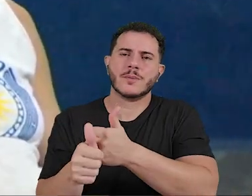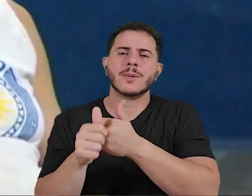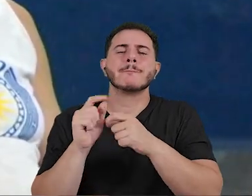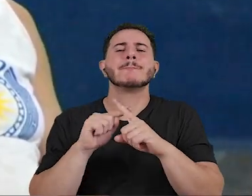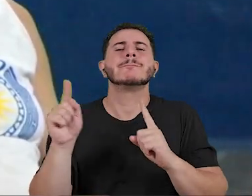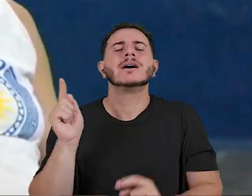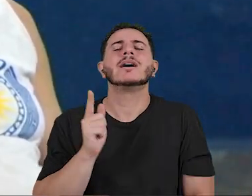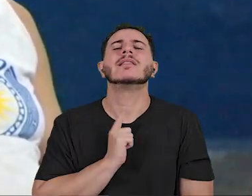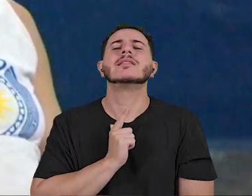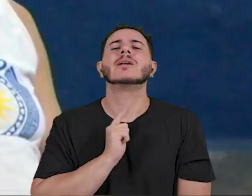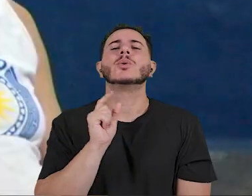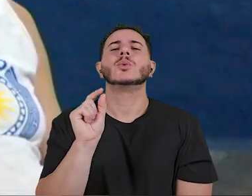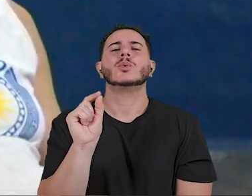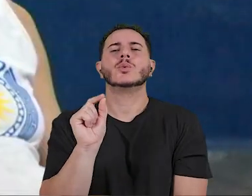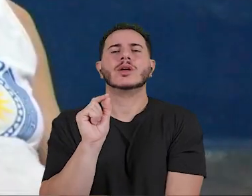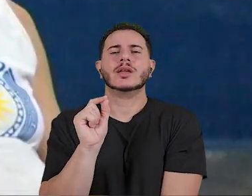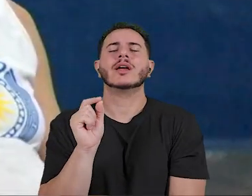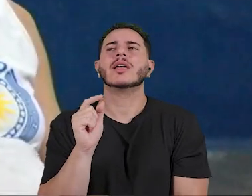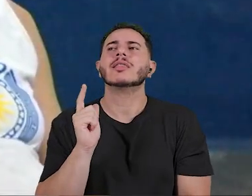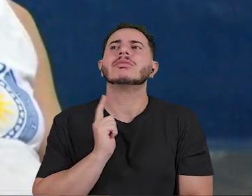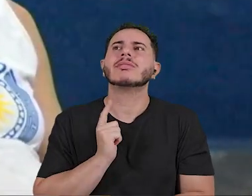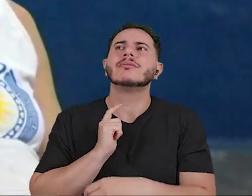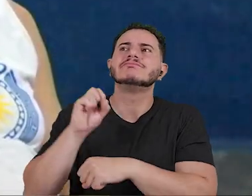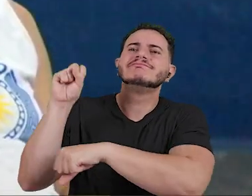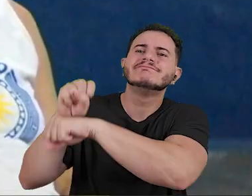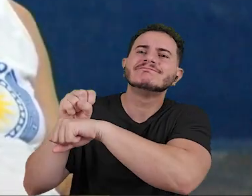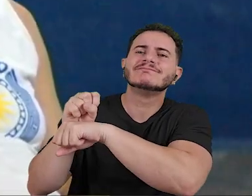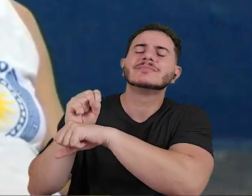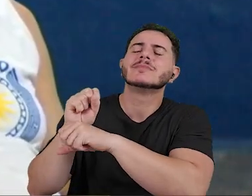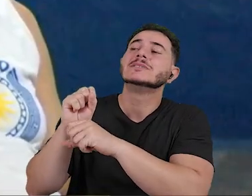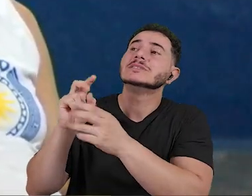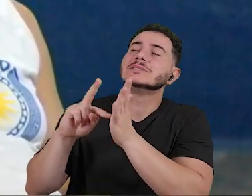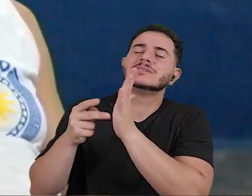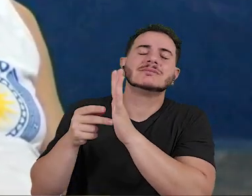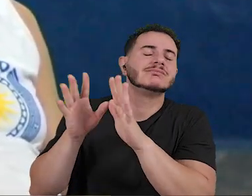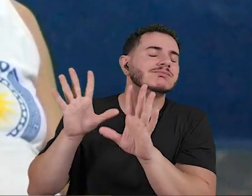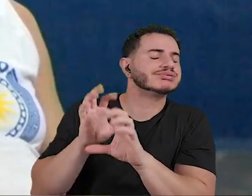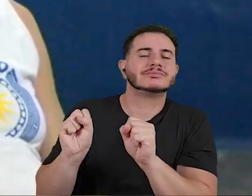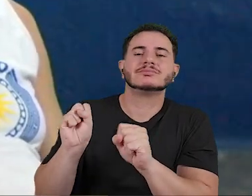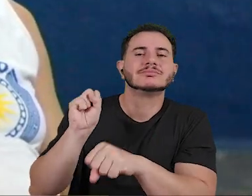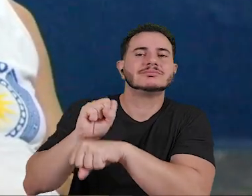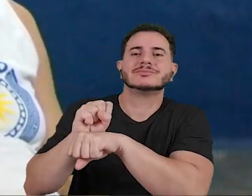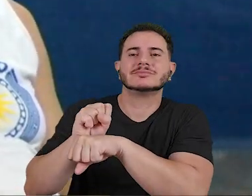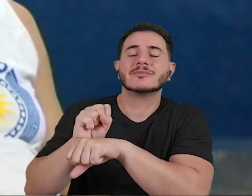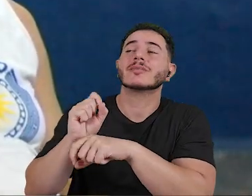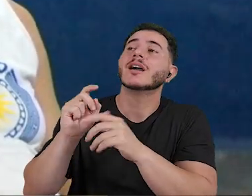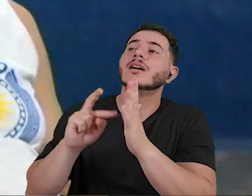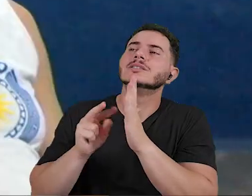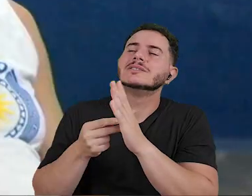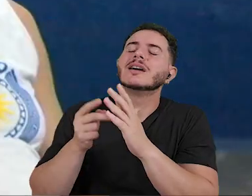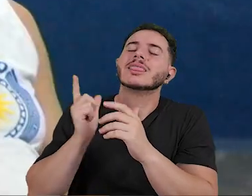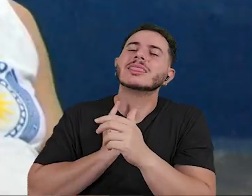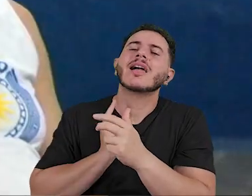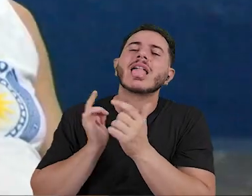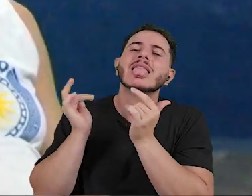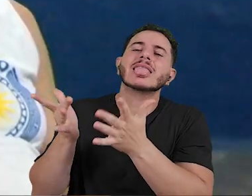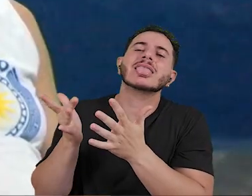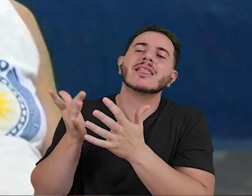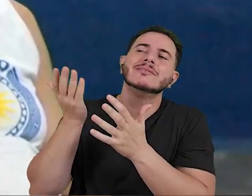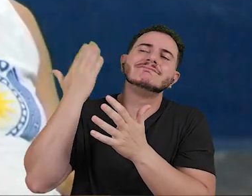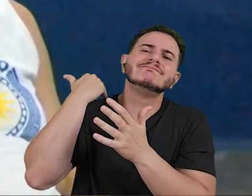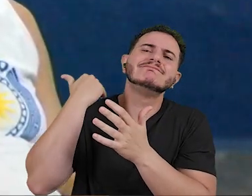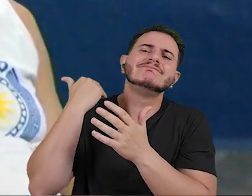assim, traumático, que a gente tem que trabalhar também. E eu particularmente tenho muita saudade de muita